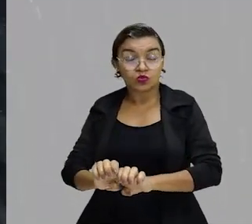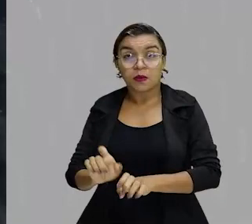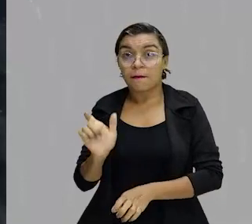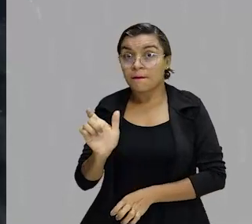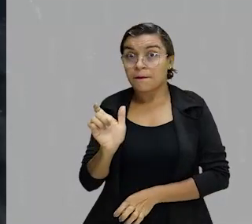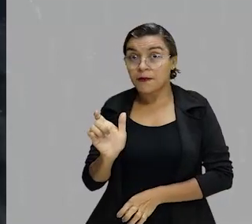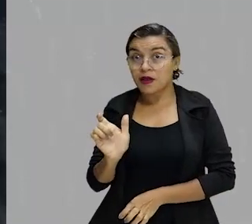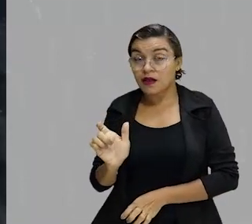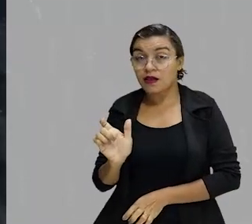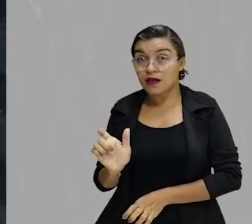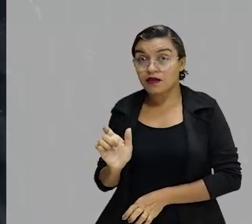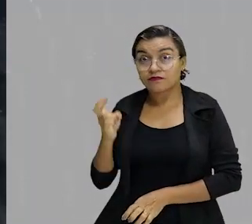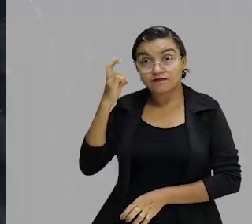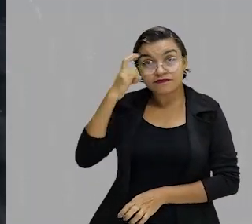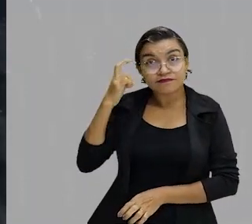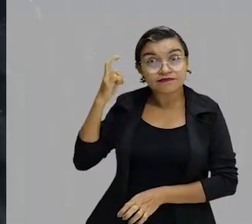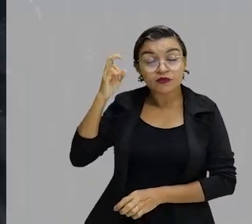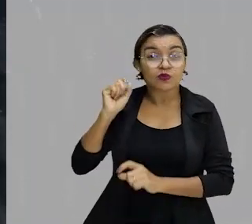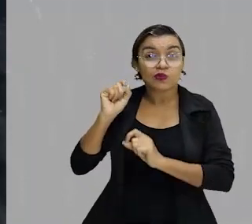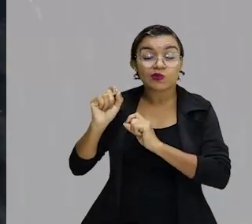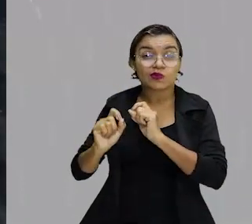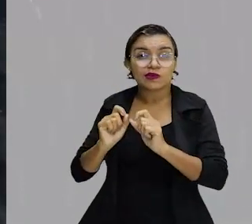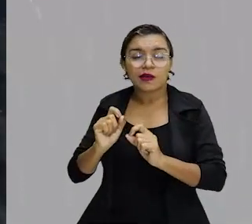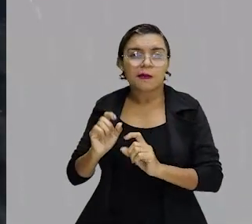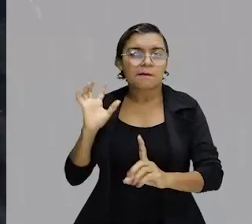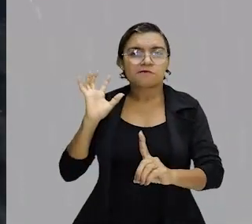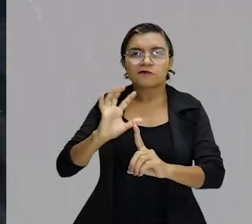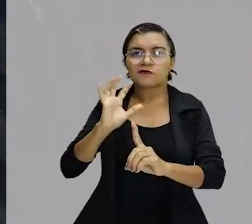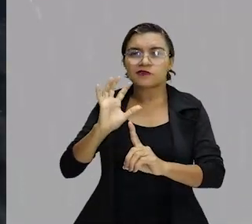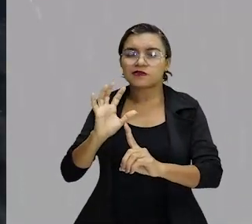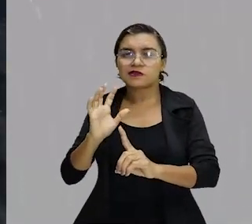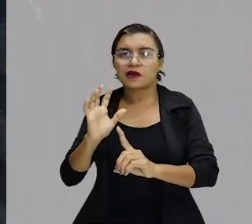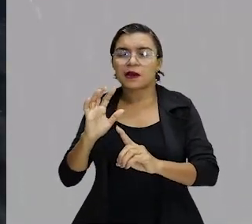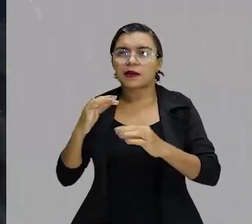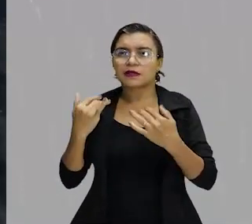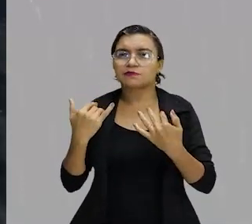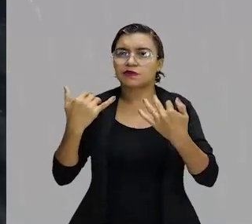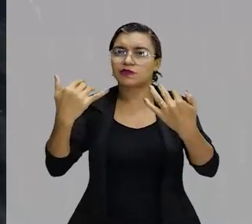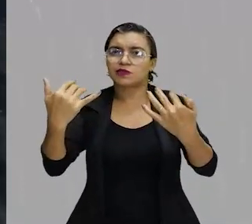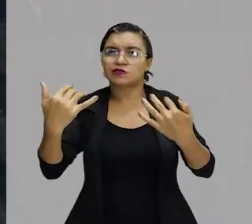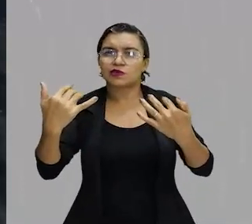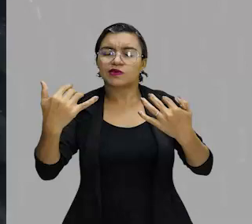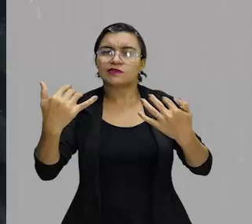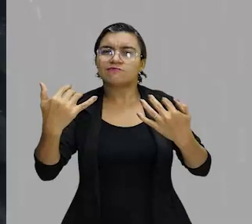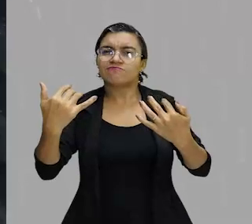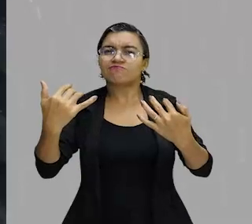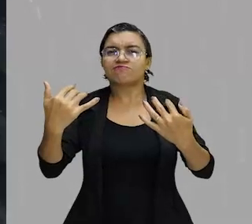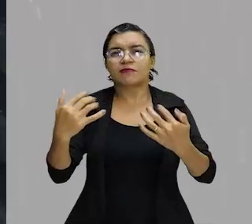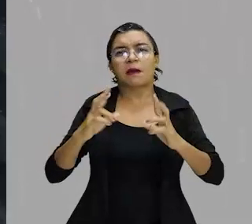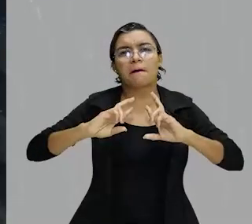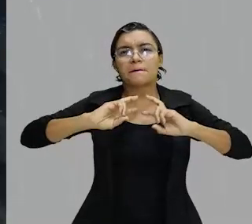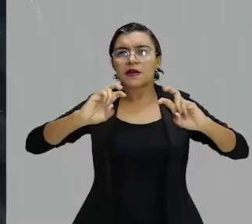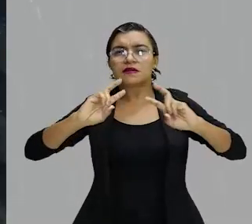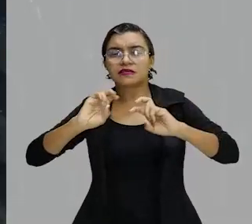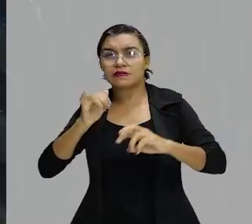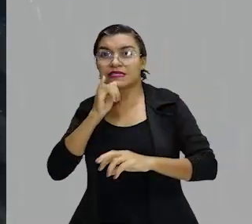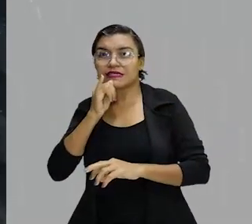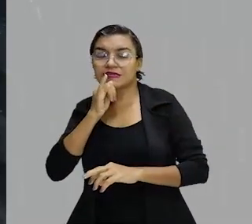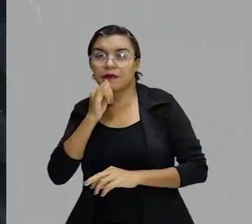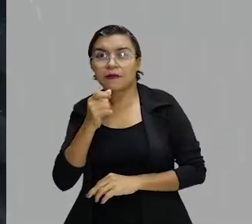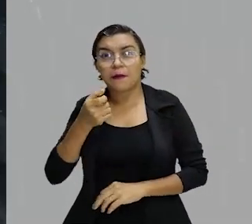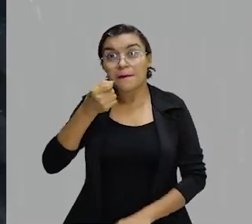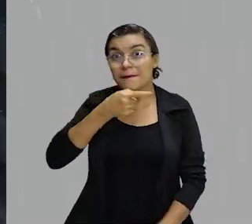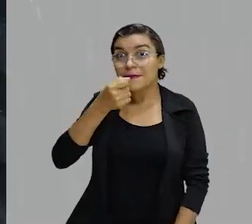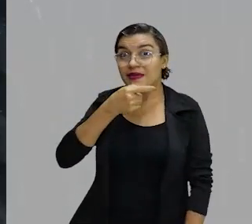inteligente. Ela faz com que as pessoas se envolvam quando você ouve aquela história e desperte o sorriso. É como se você pensasse uma piada.